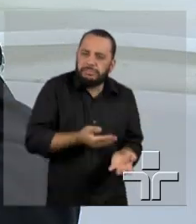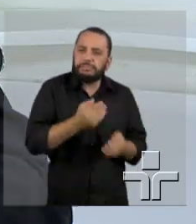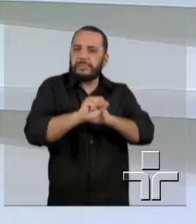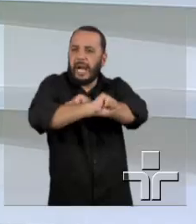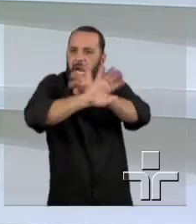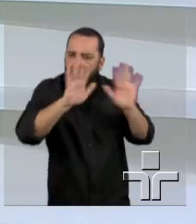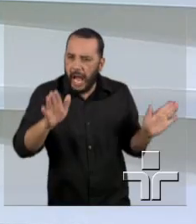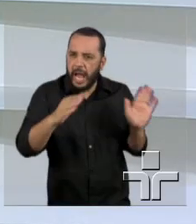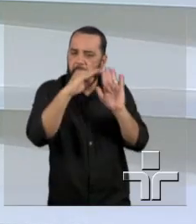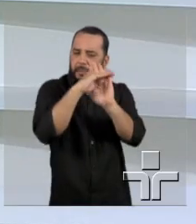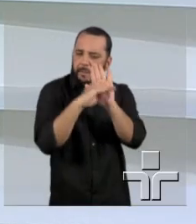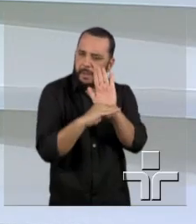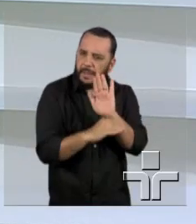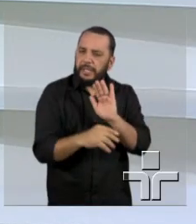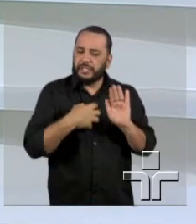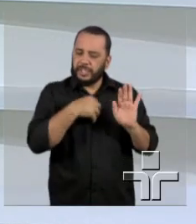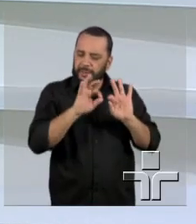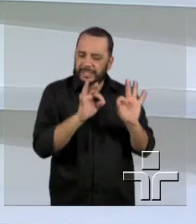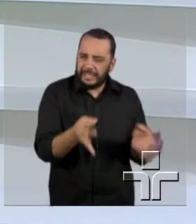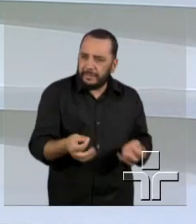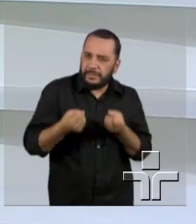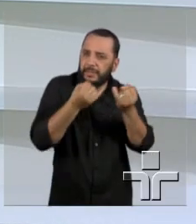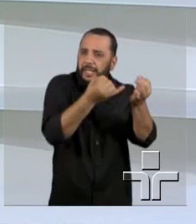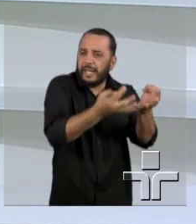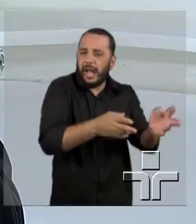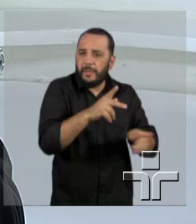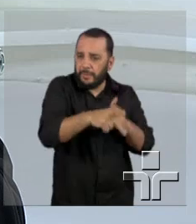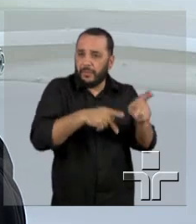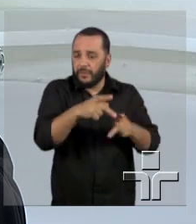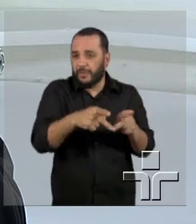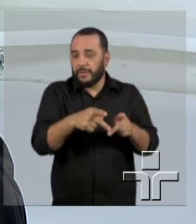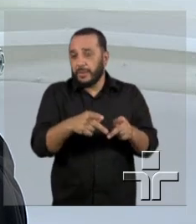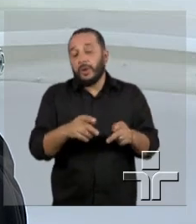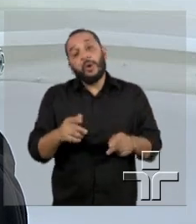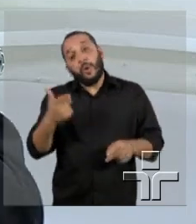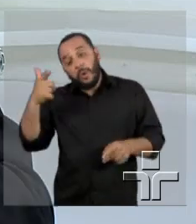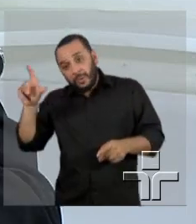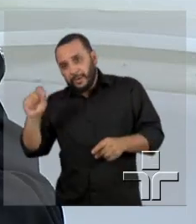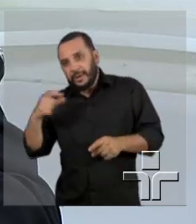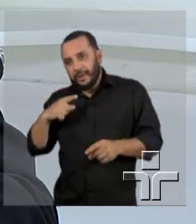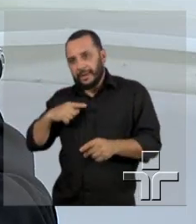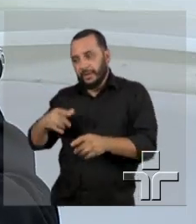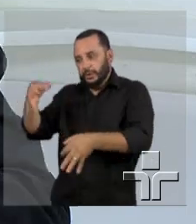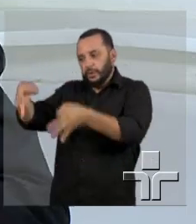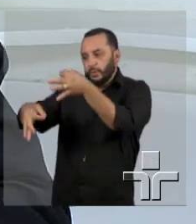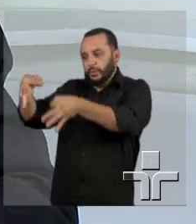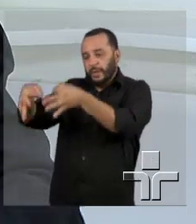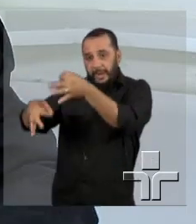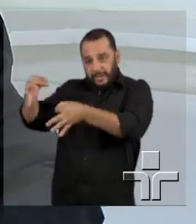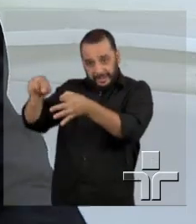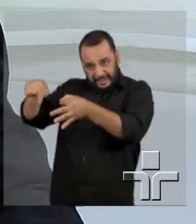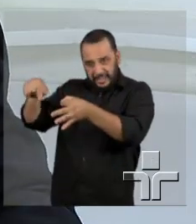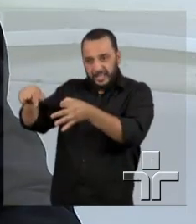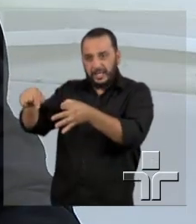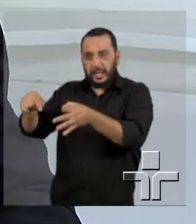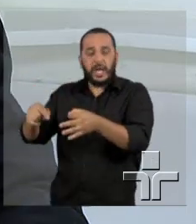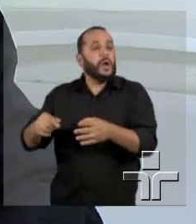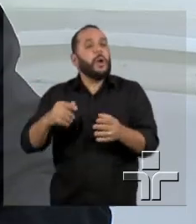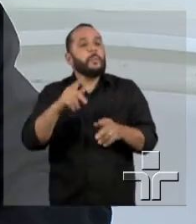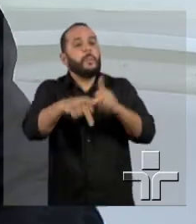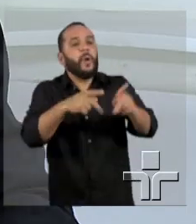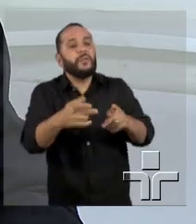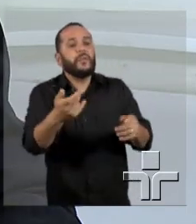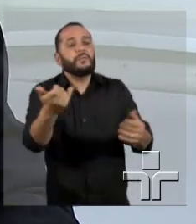clara, simples. Outra coisa é cortejar a opinião pública, jogando para a plateia. E isso eu acho que o Supremo não tem